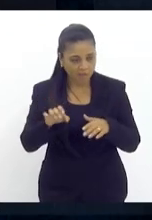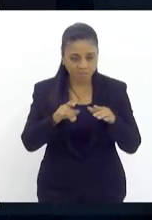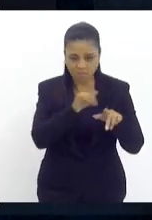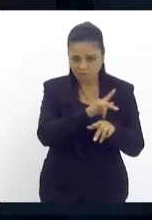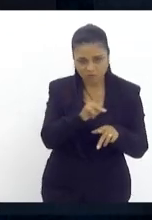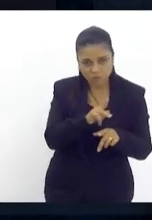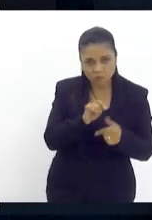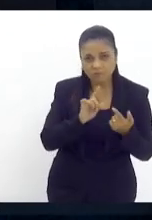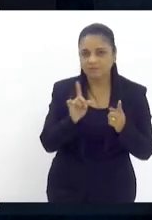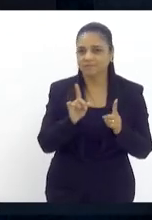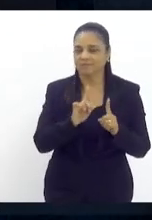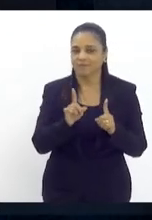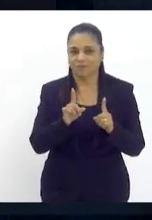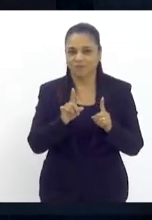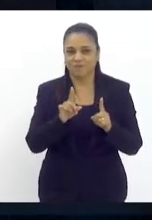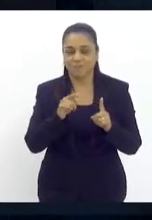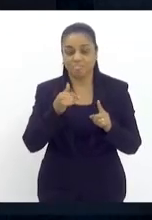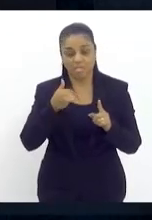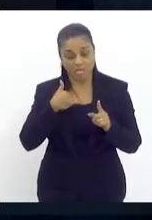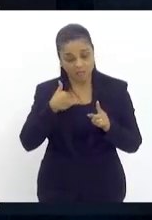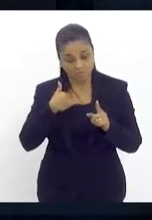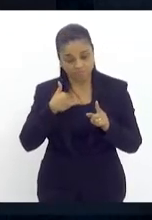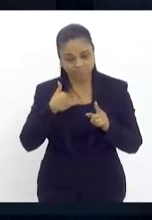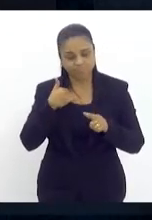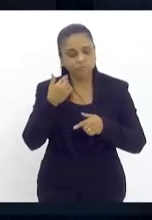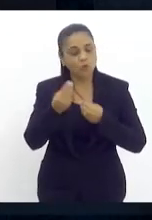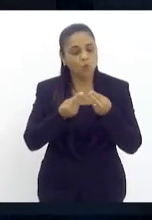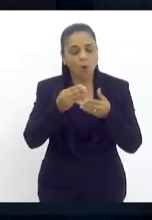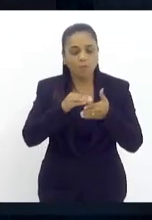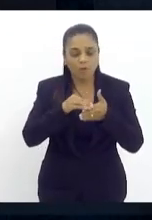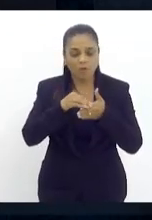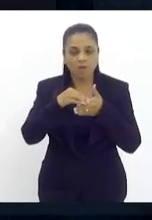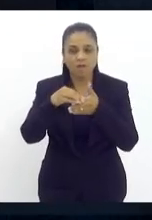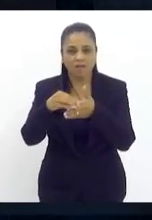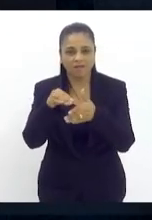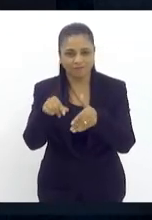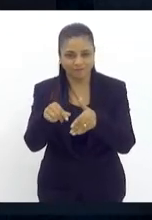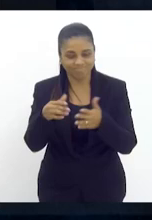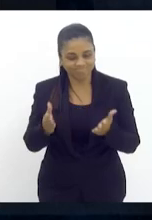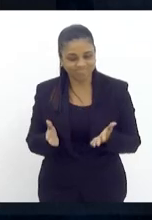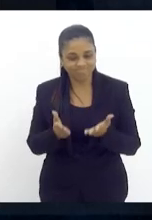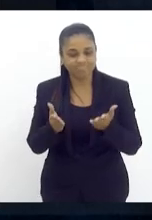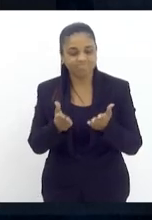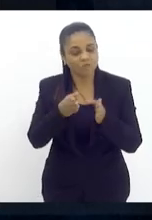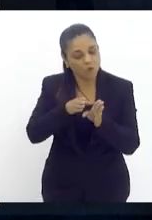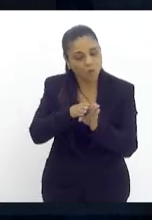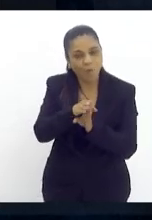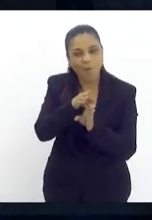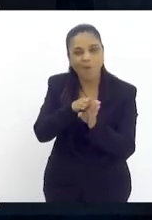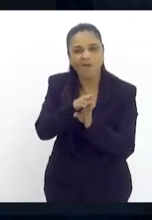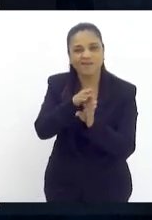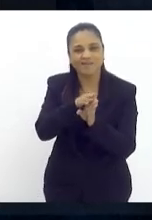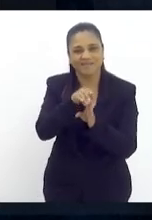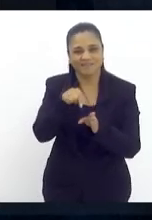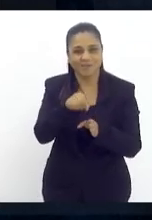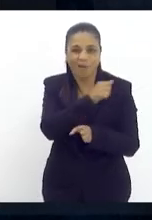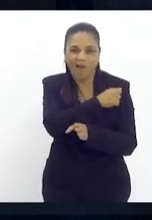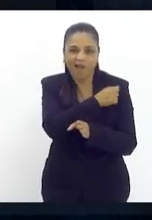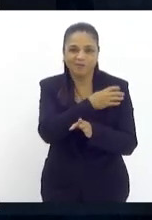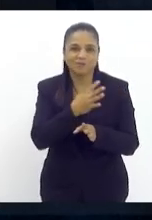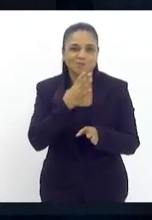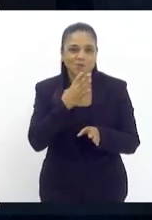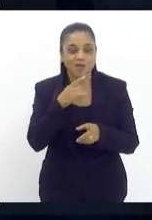Não. Pela forma como eu o conduzo, pela forma como eu o oriento, pela forma como eu